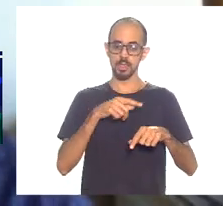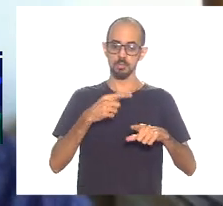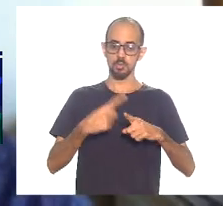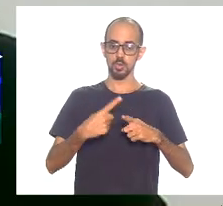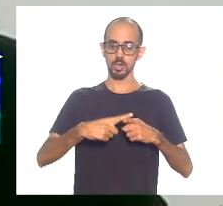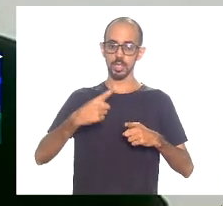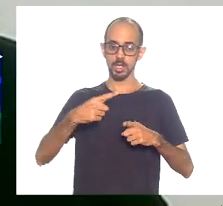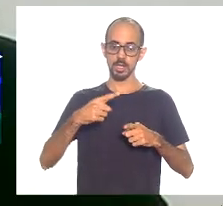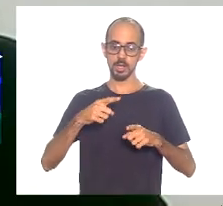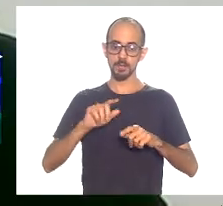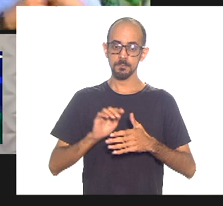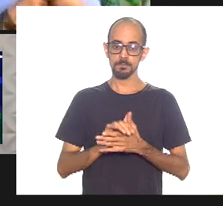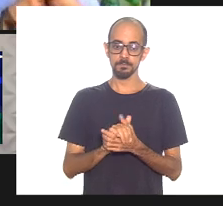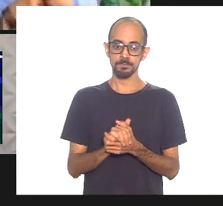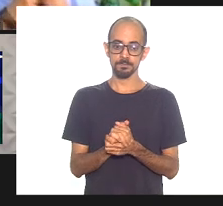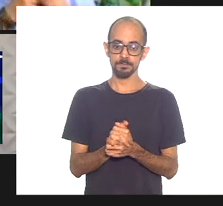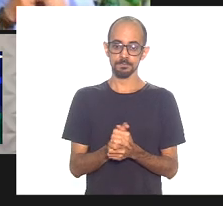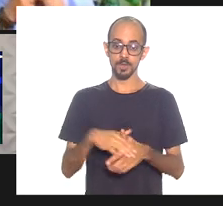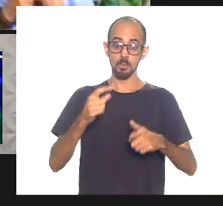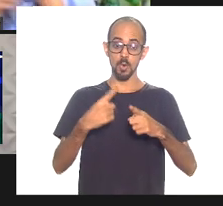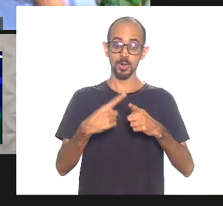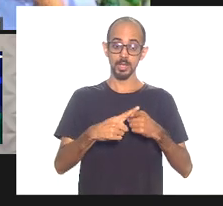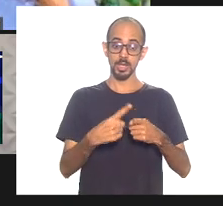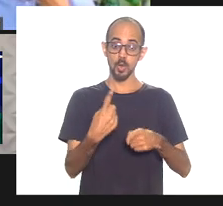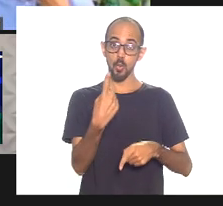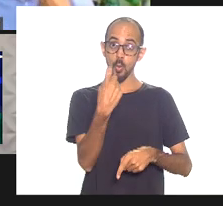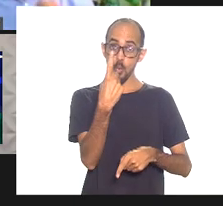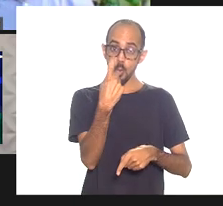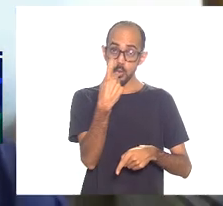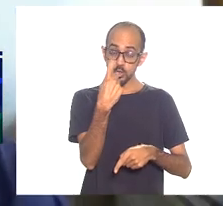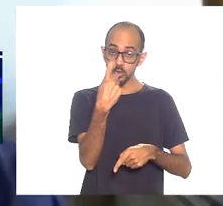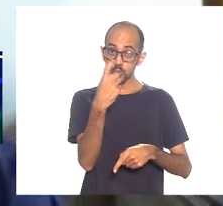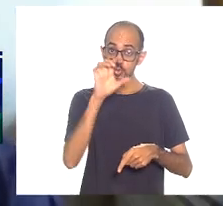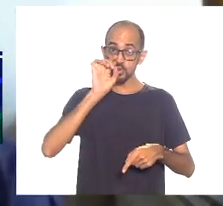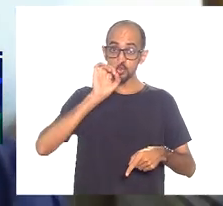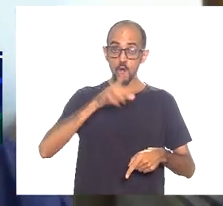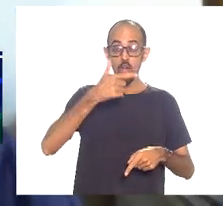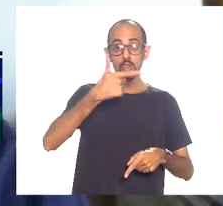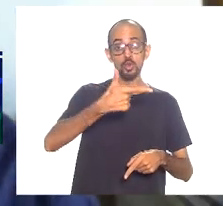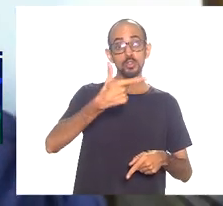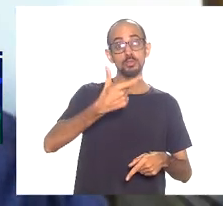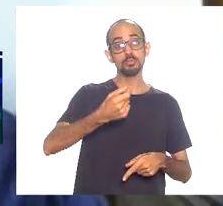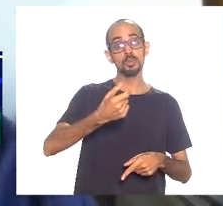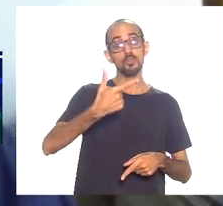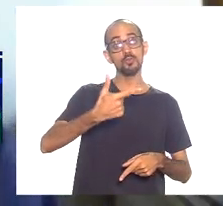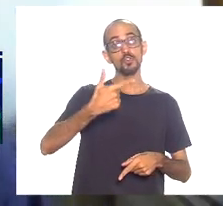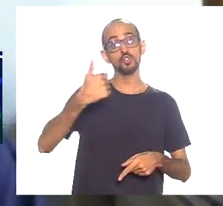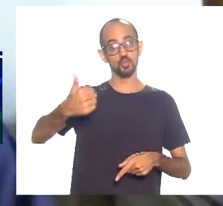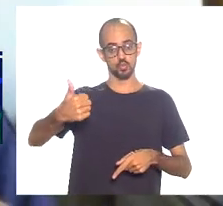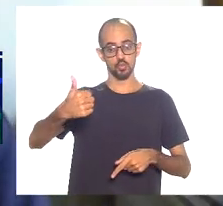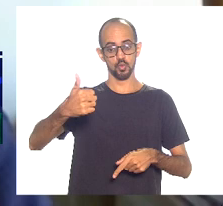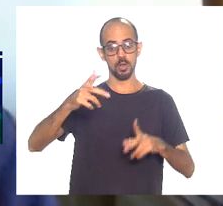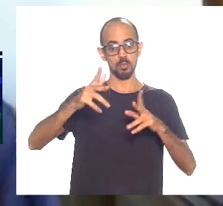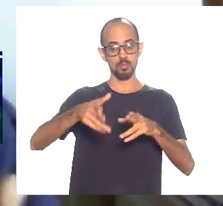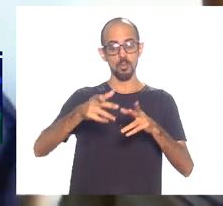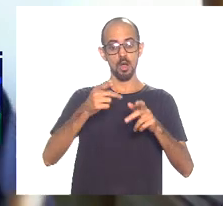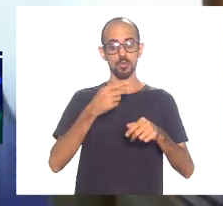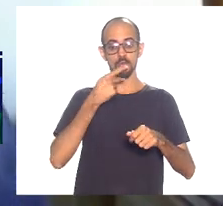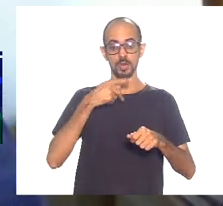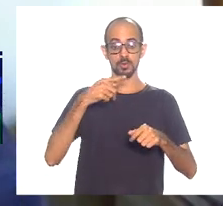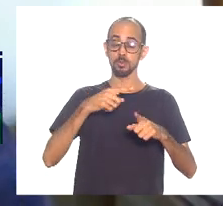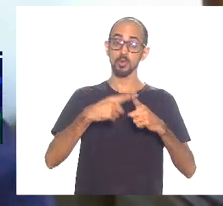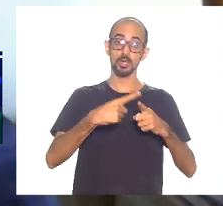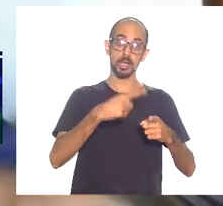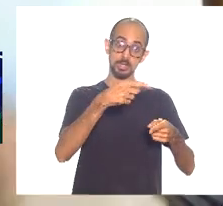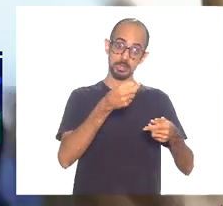contemplada nos seus lábios sono que exclusivamente do leilão de 21 como tá aqui colocado da